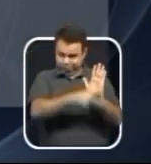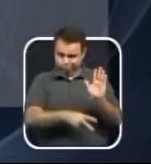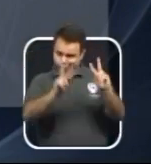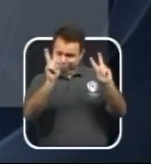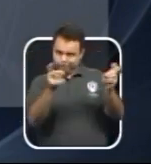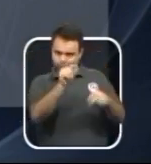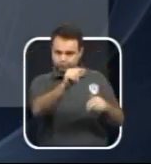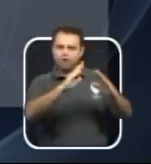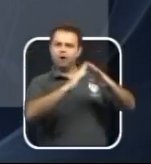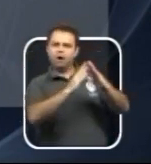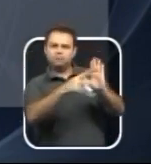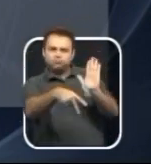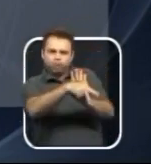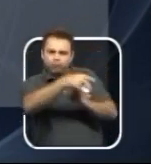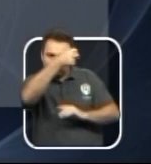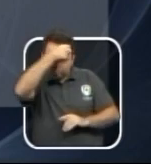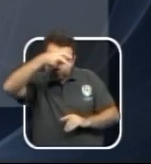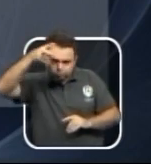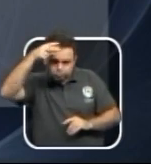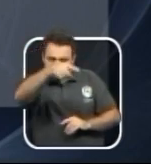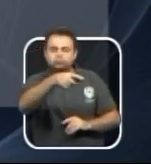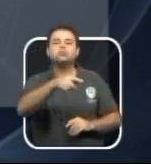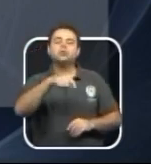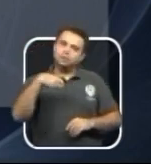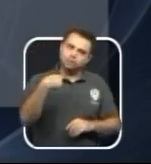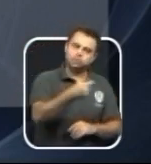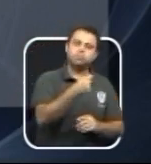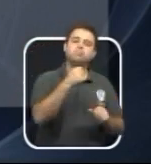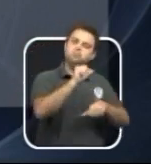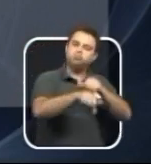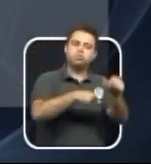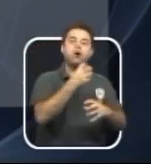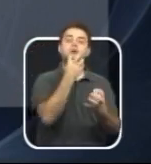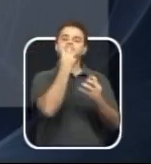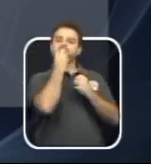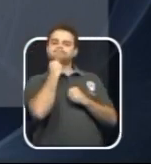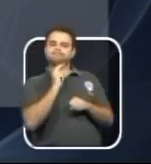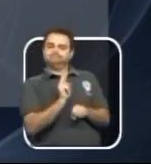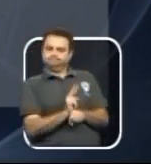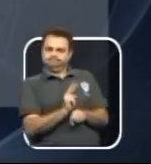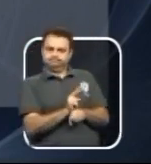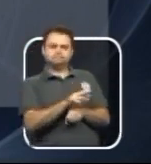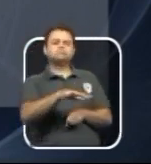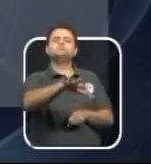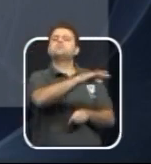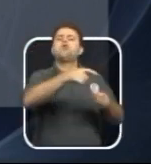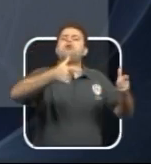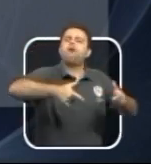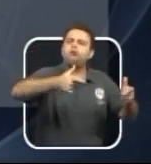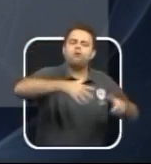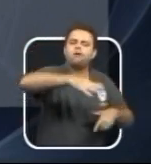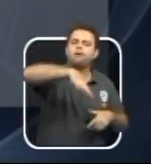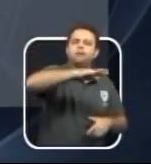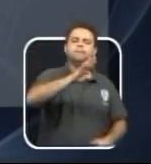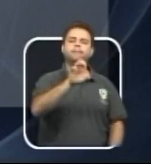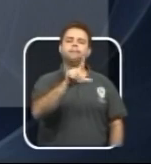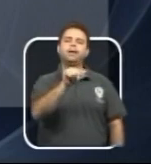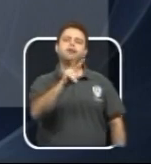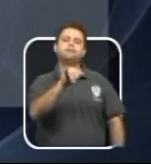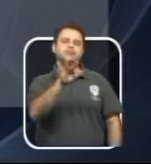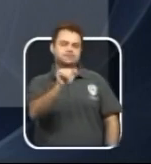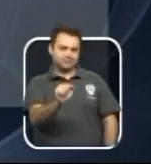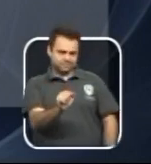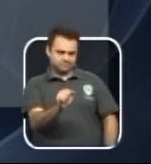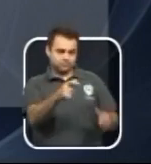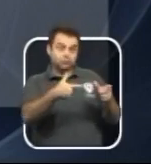desafeta imóvel e o integra ao patrimônio disponível do município. A área fica no loteamento Chácara Bela Vista. No